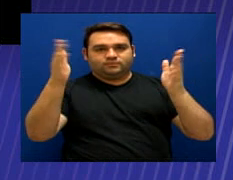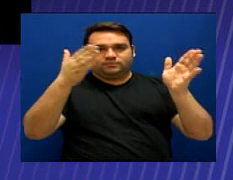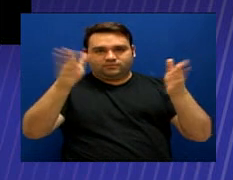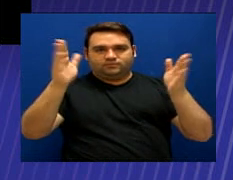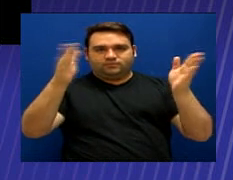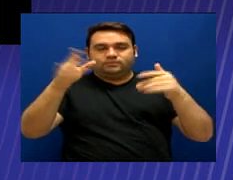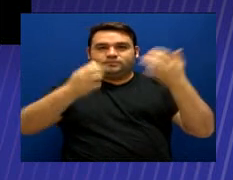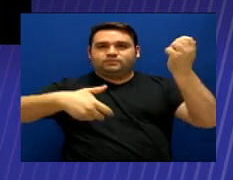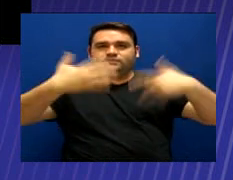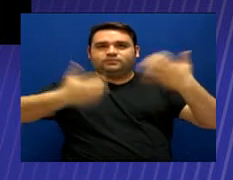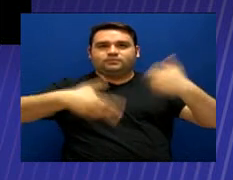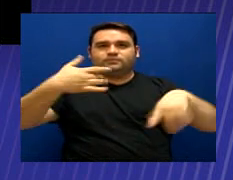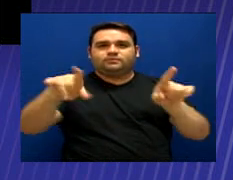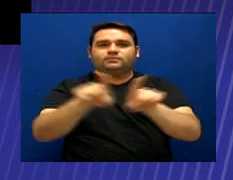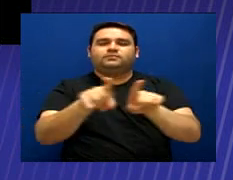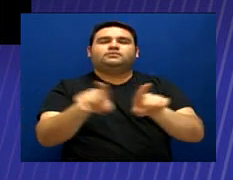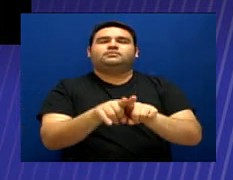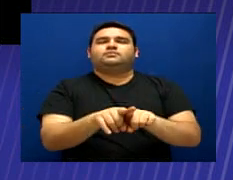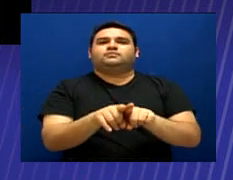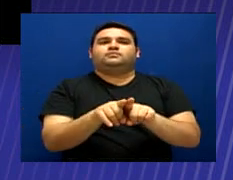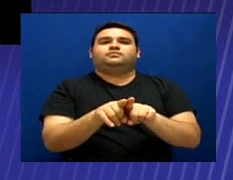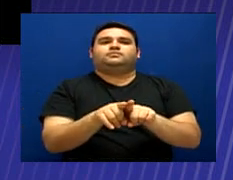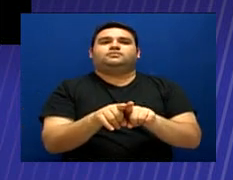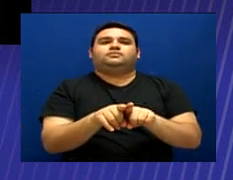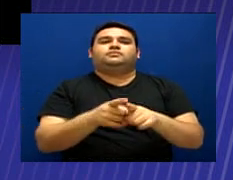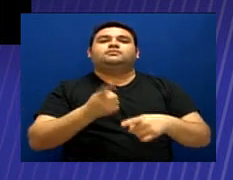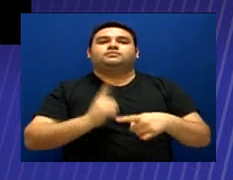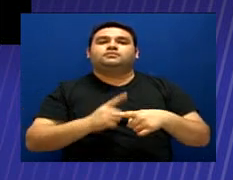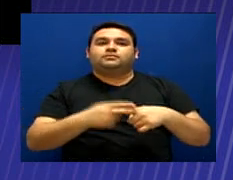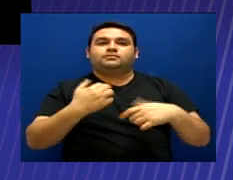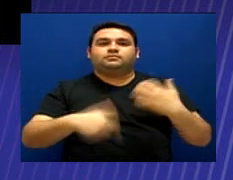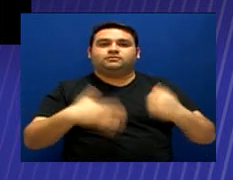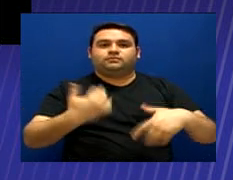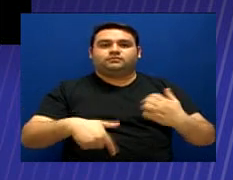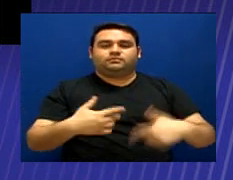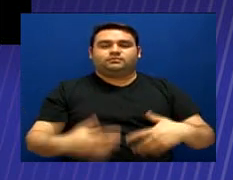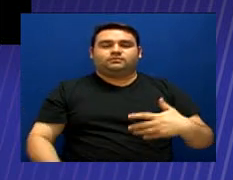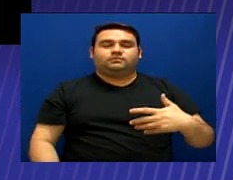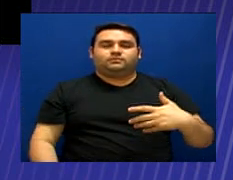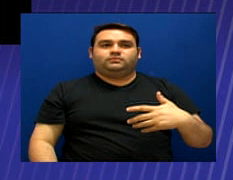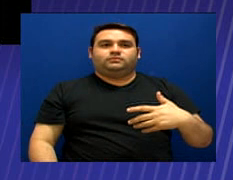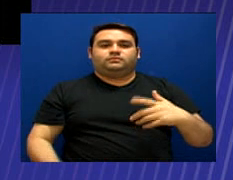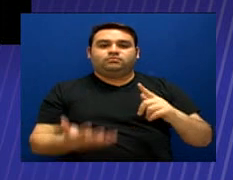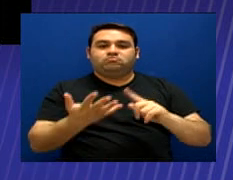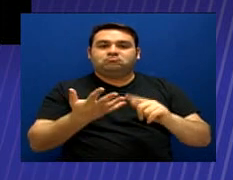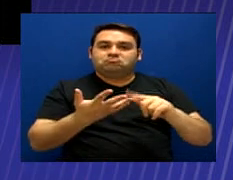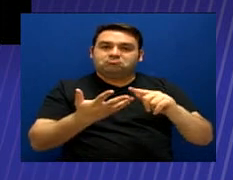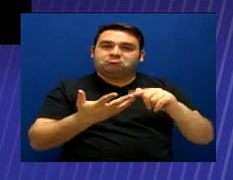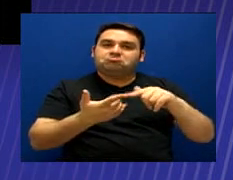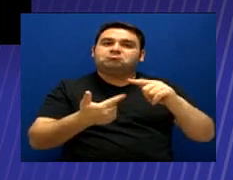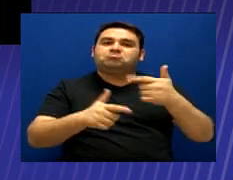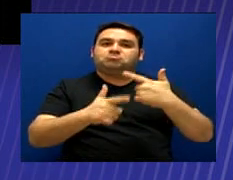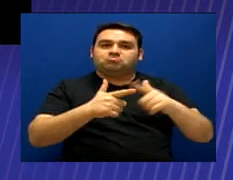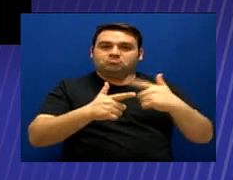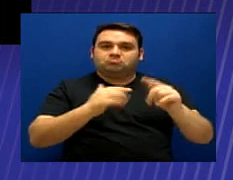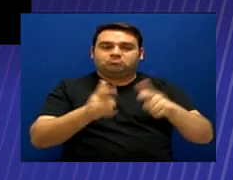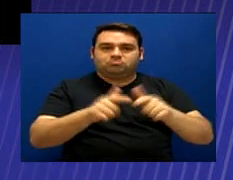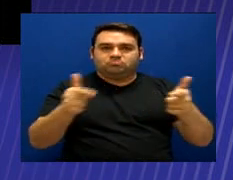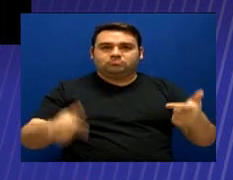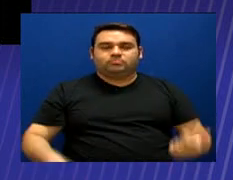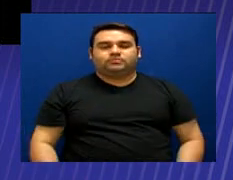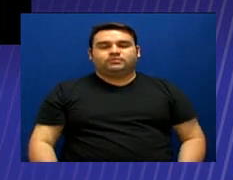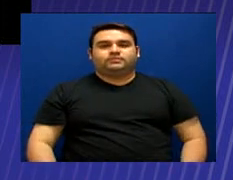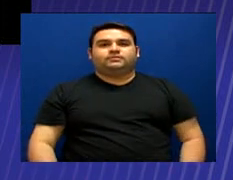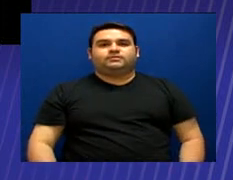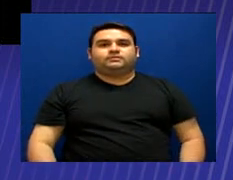vou citar as questões que mais são problema aqui para nós.